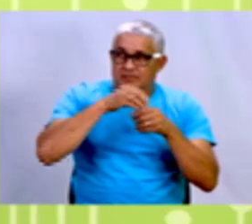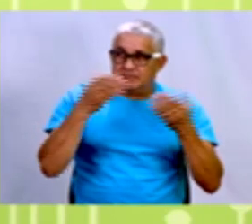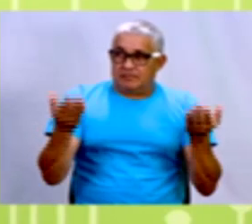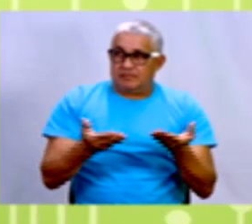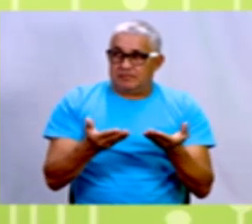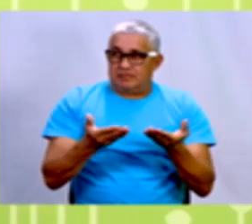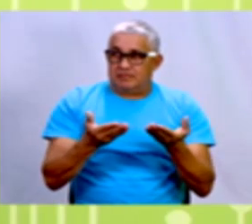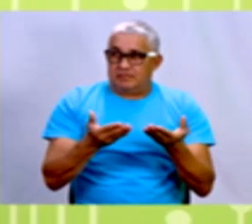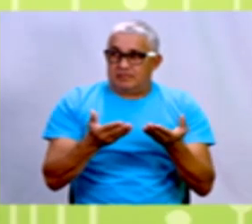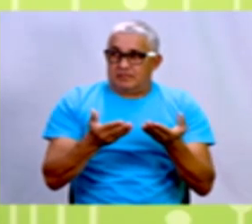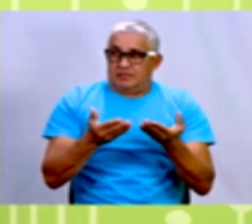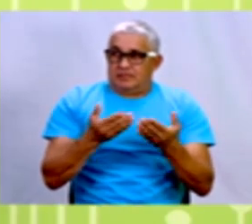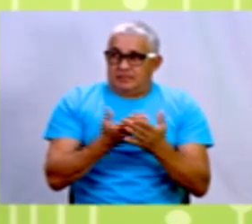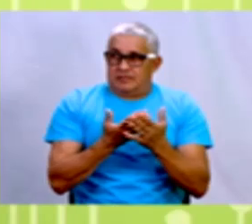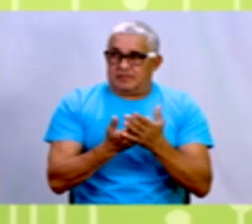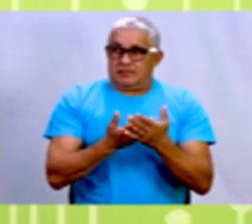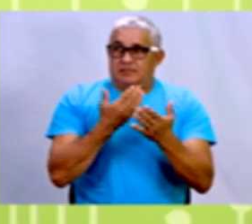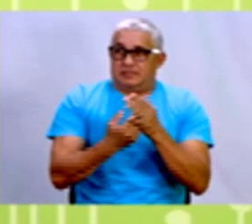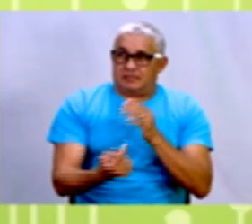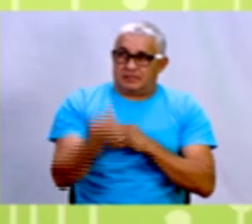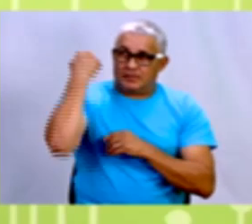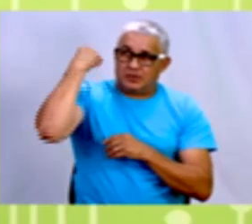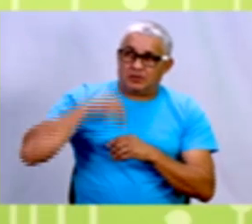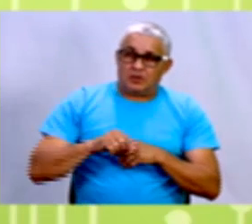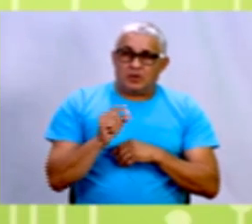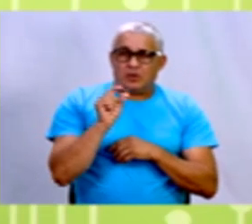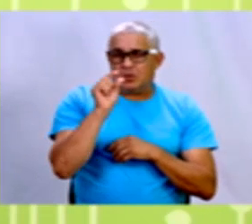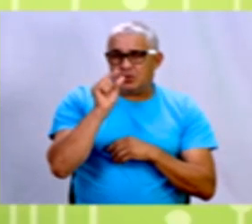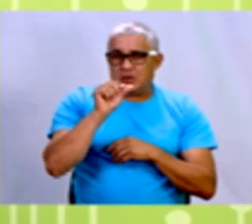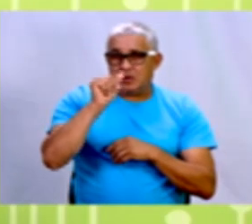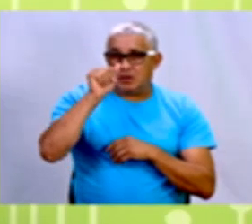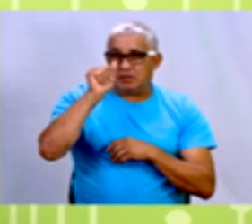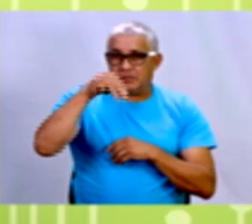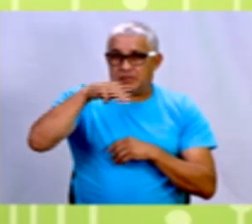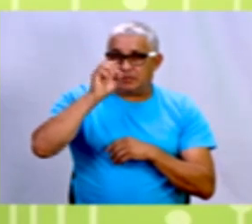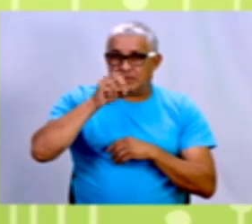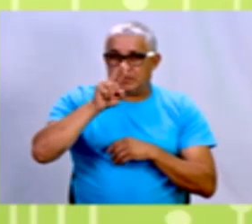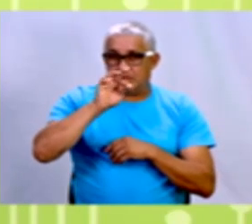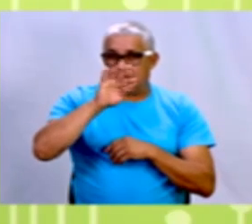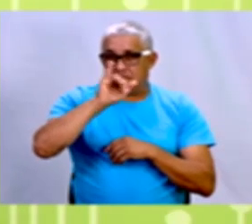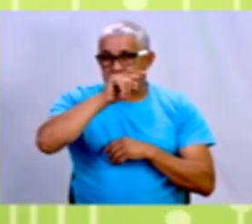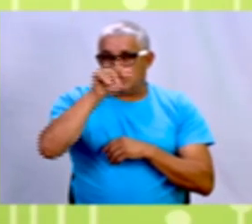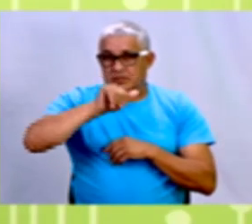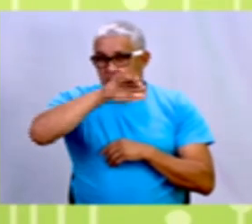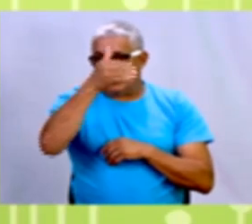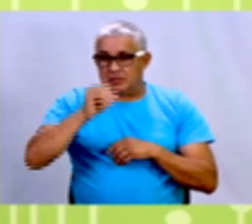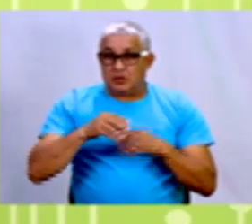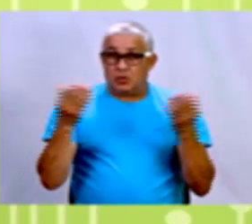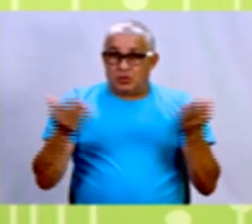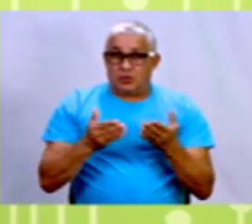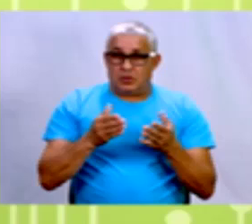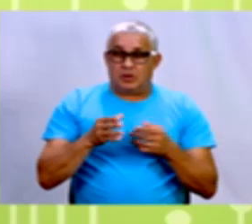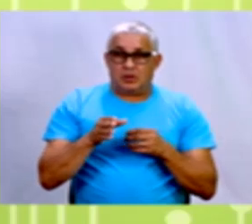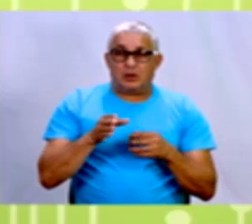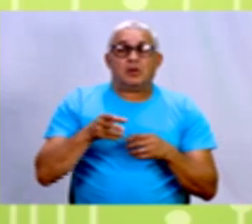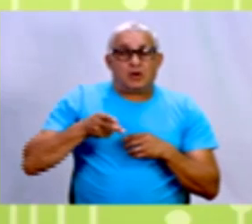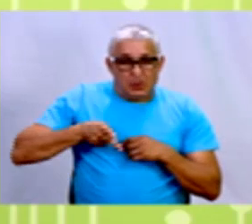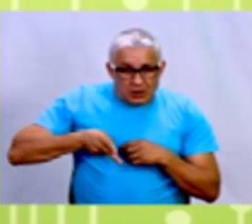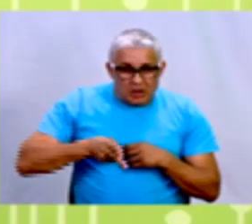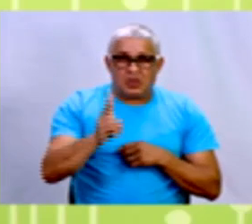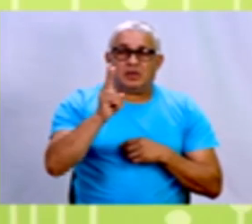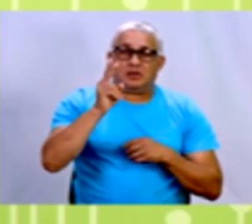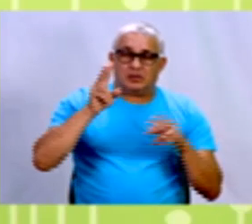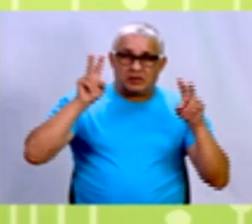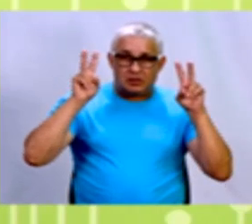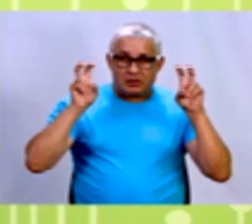aula passada, a gente começou falando um pouco sobre a amortização. Eu passei para vocês que hoje a gente ia continuar com esse assunto, né?